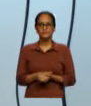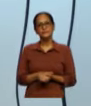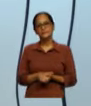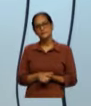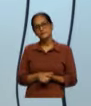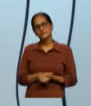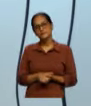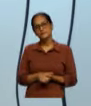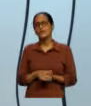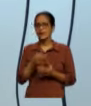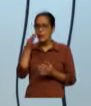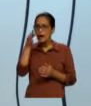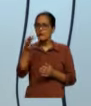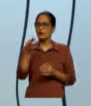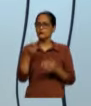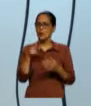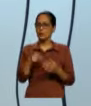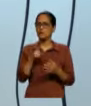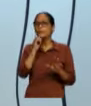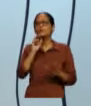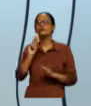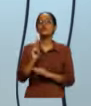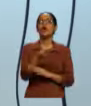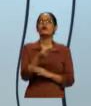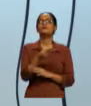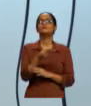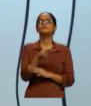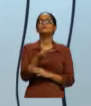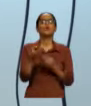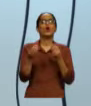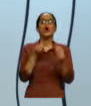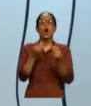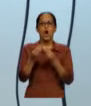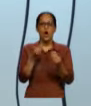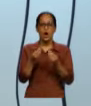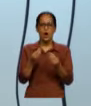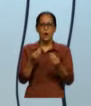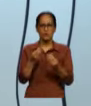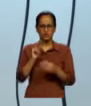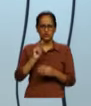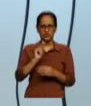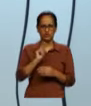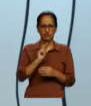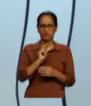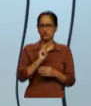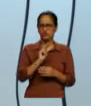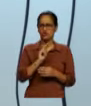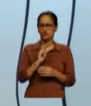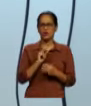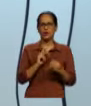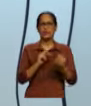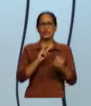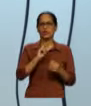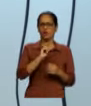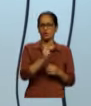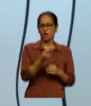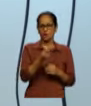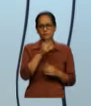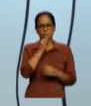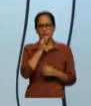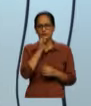3.999. O que eu estou chamando a atenção disso? Por exemplo, 2.000. Você não pode colocar dois is com um risco em